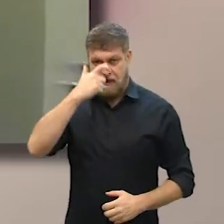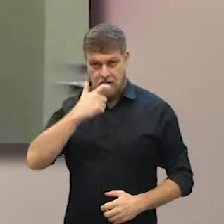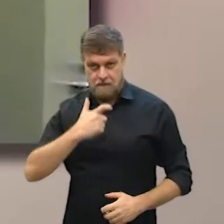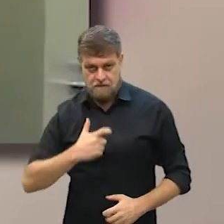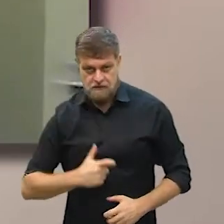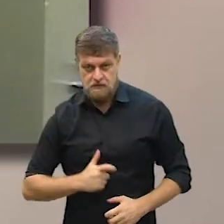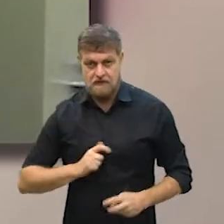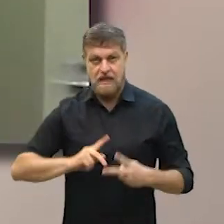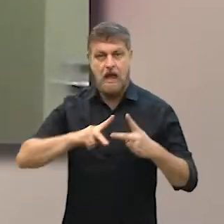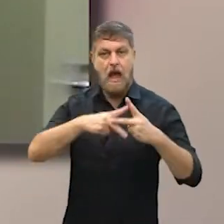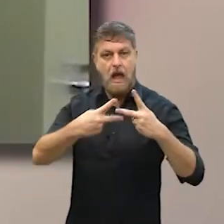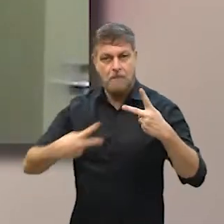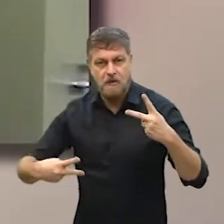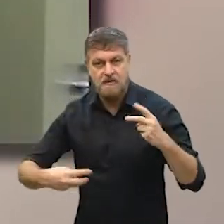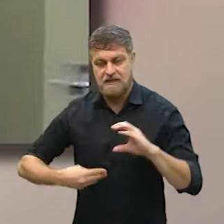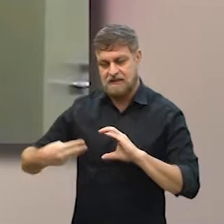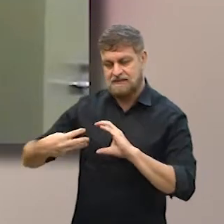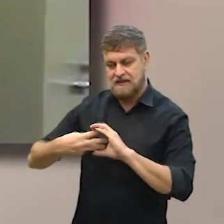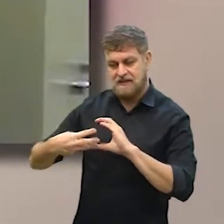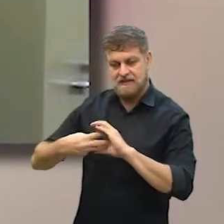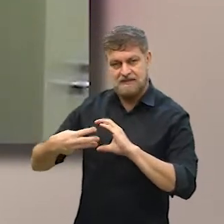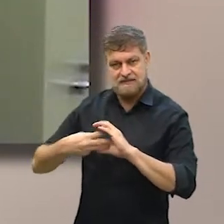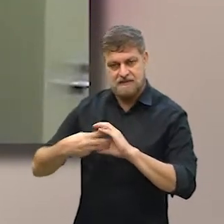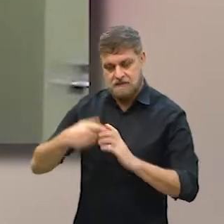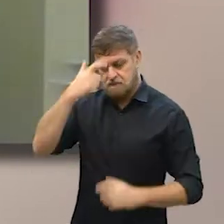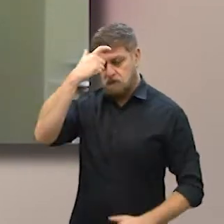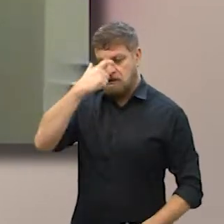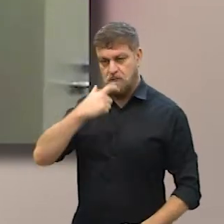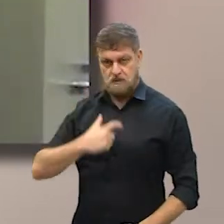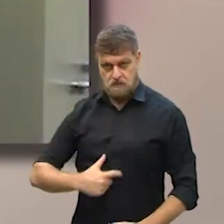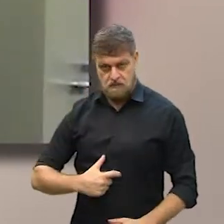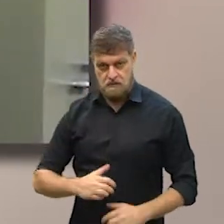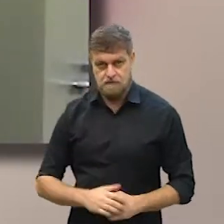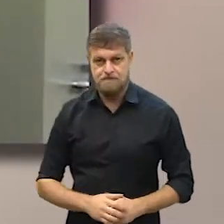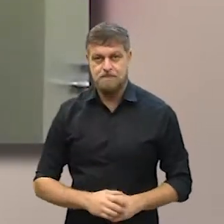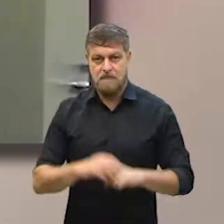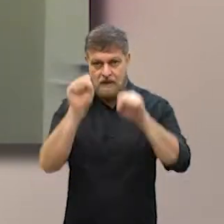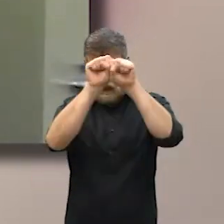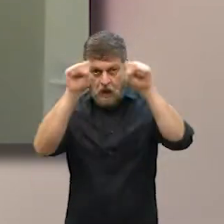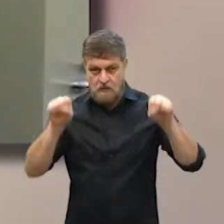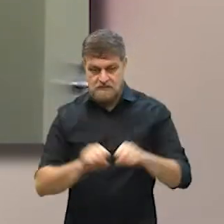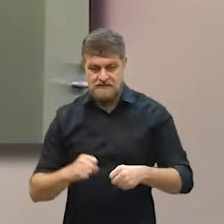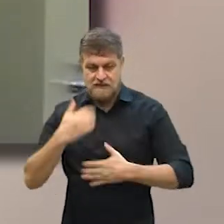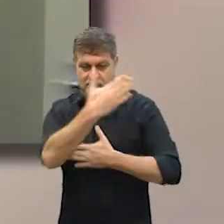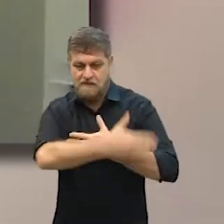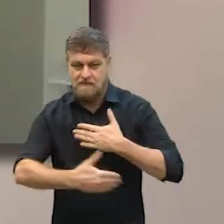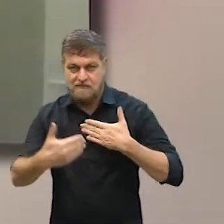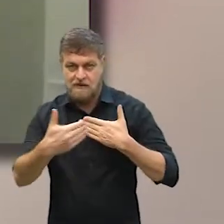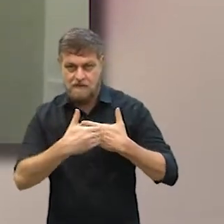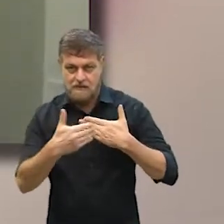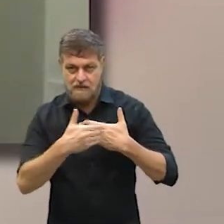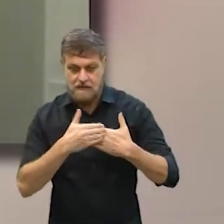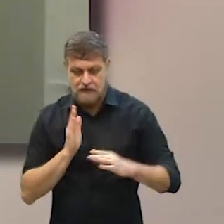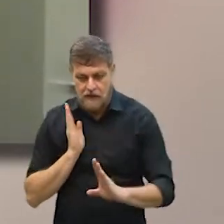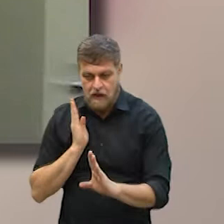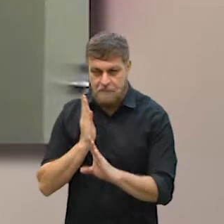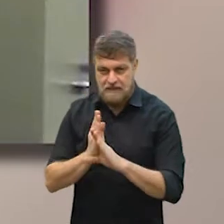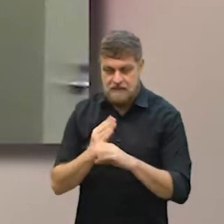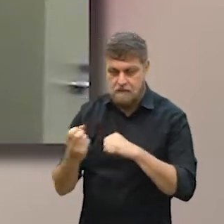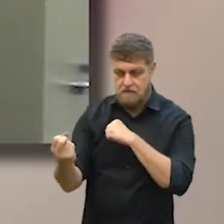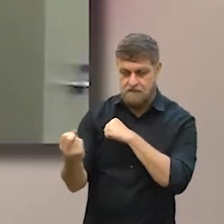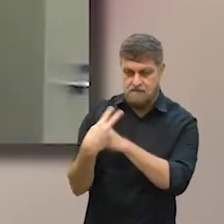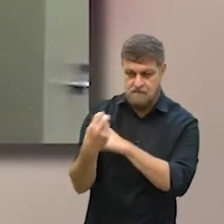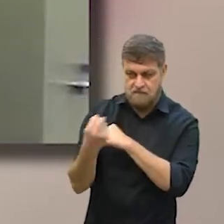pessoa proteínas as células daquele próprio indivíduo então sistema ele reconhece células invasoras